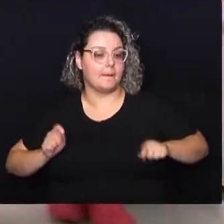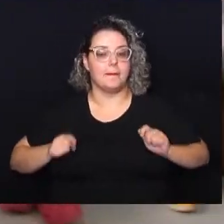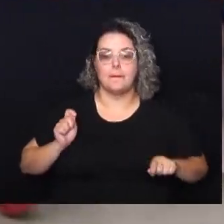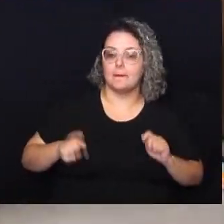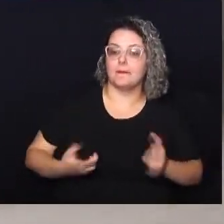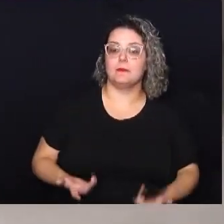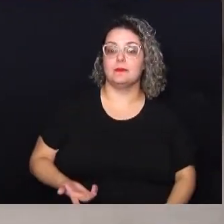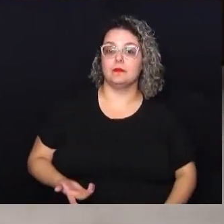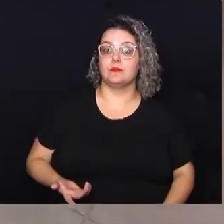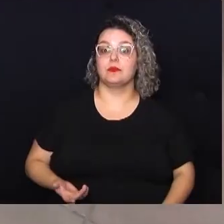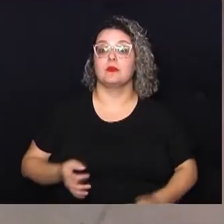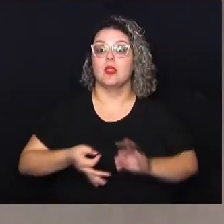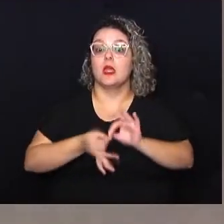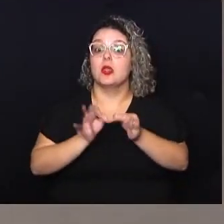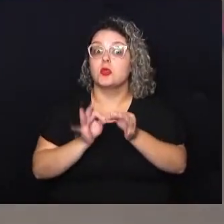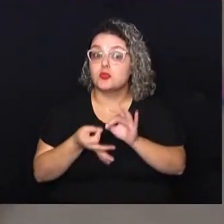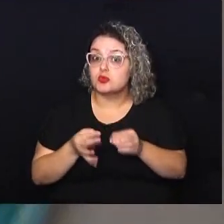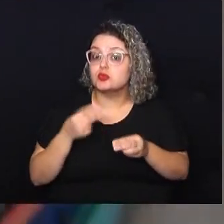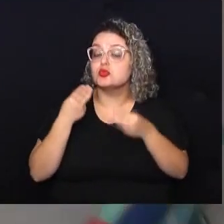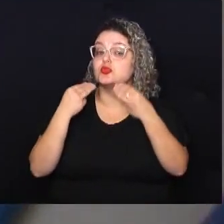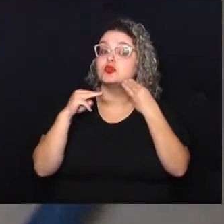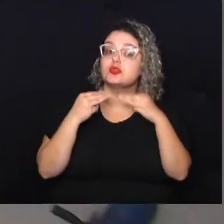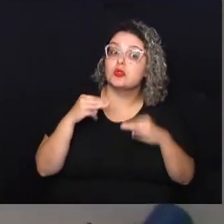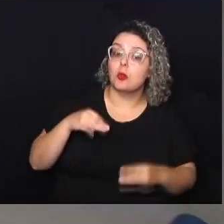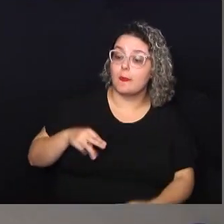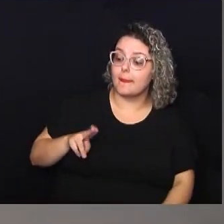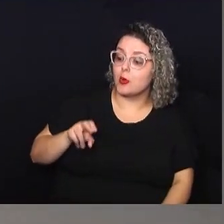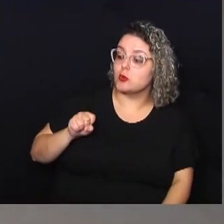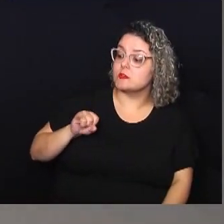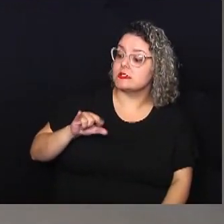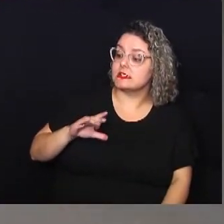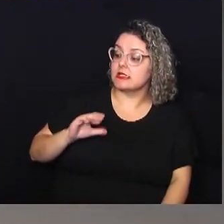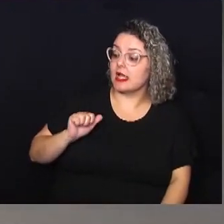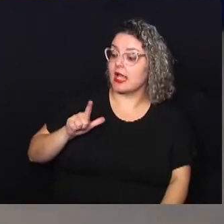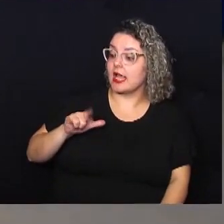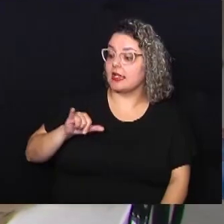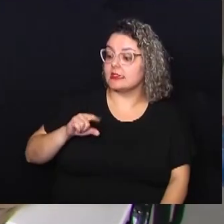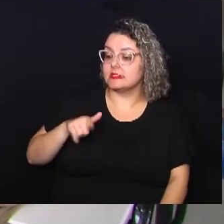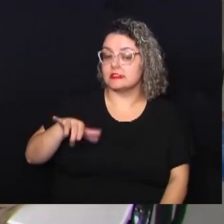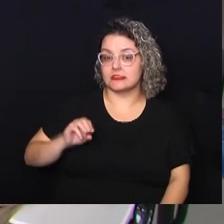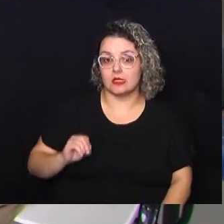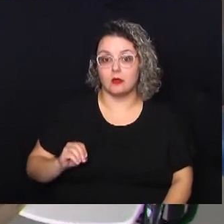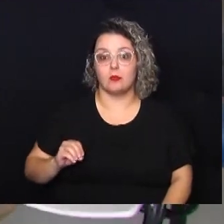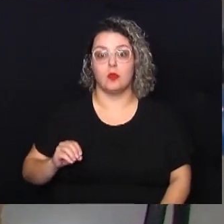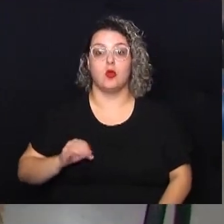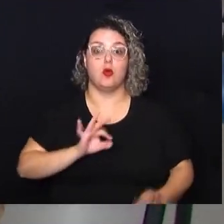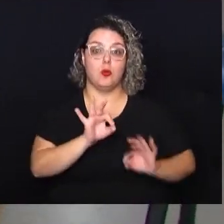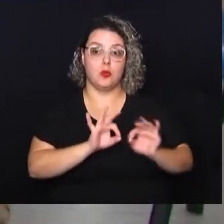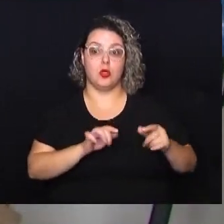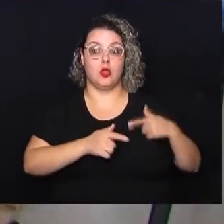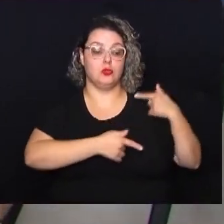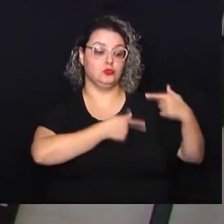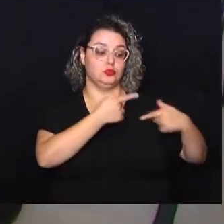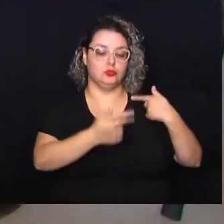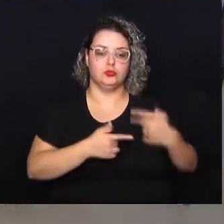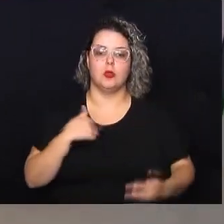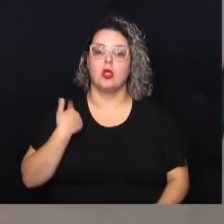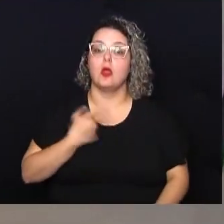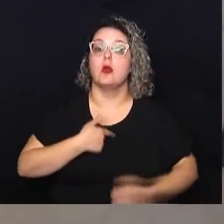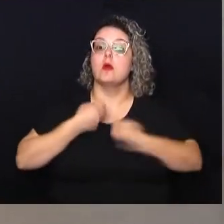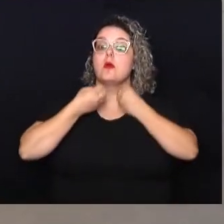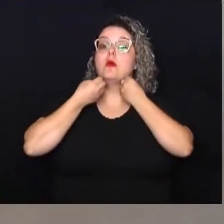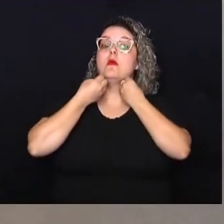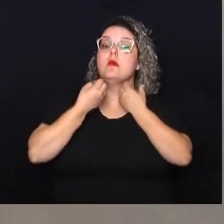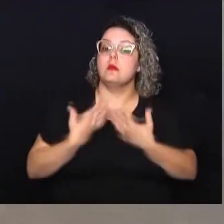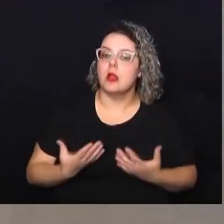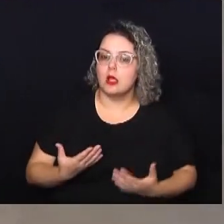Por meio da oficina de musicalização, o projeto Nossas Gerações busca promover o bem-estar e uma